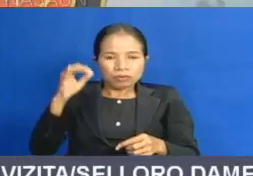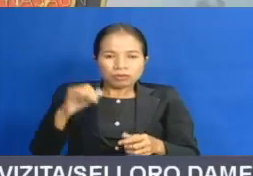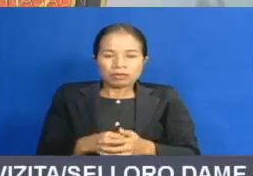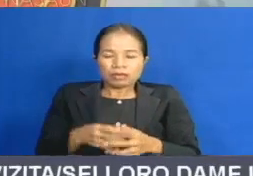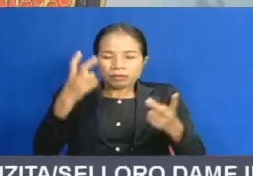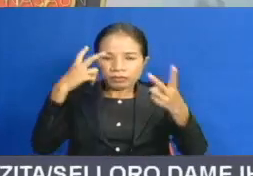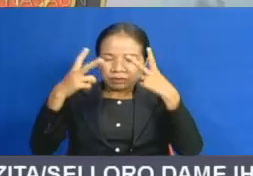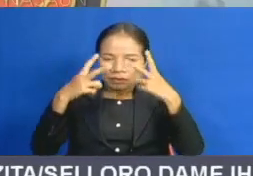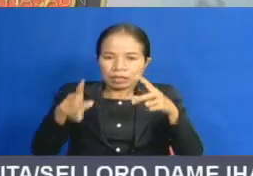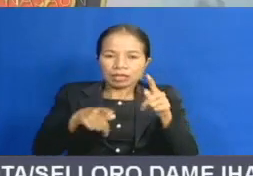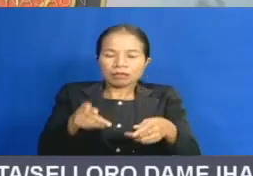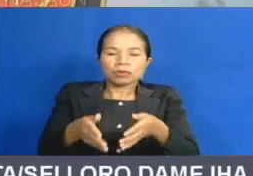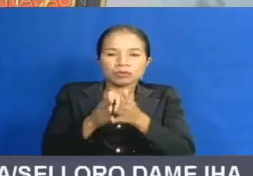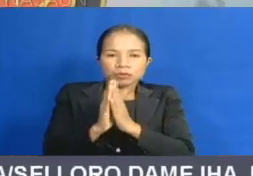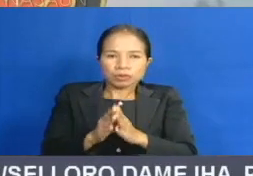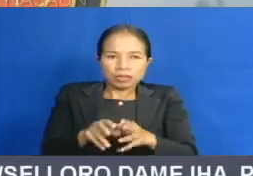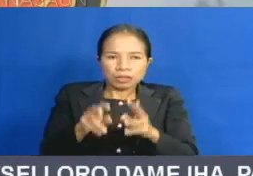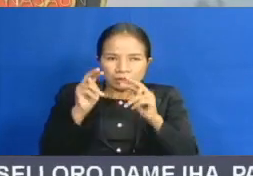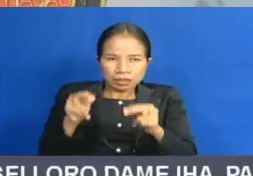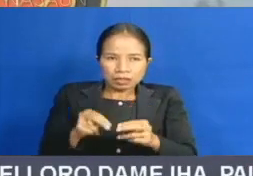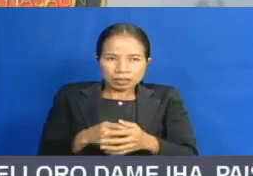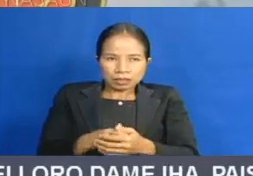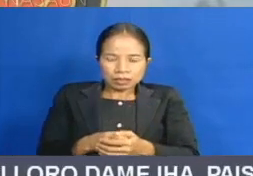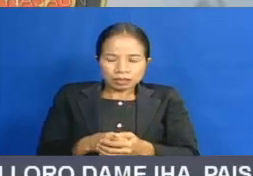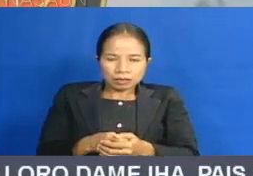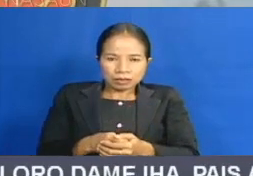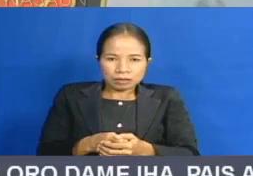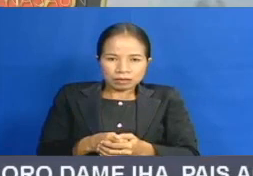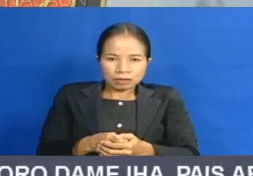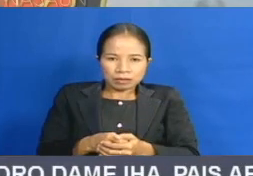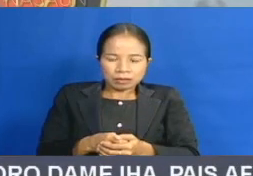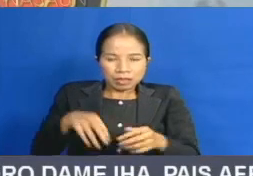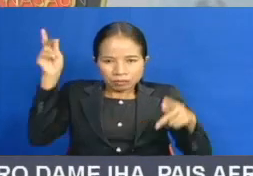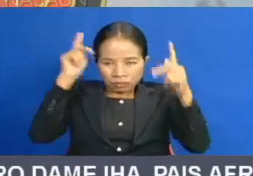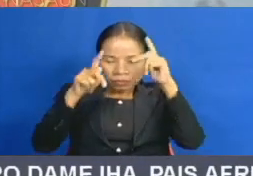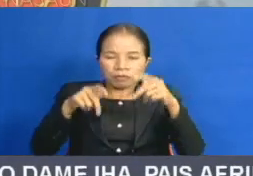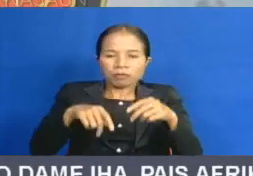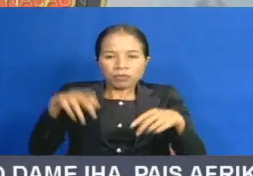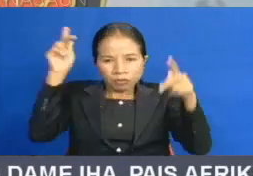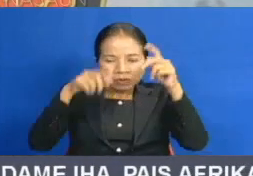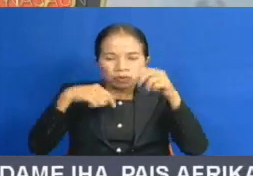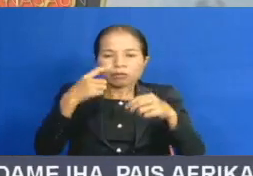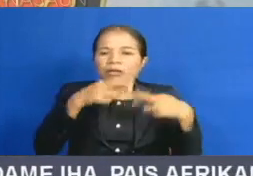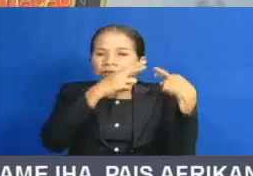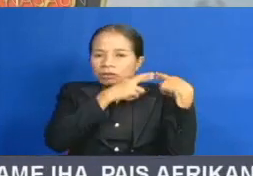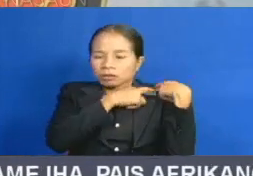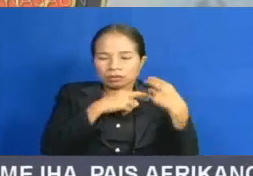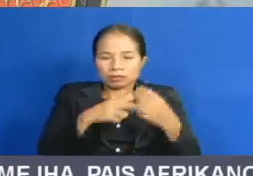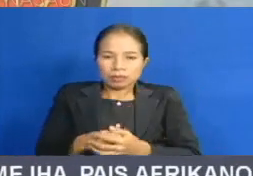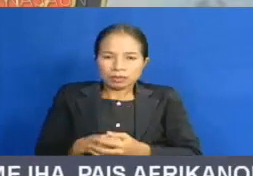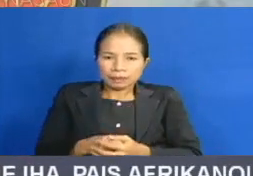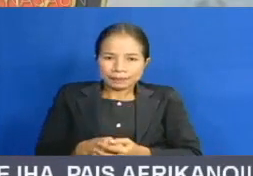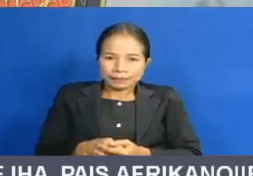visita, e ma usua. Ne ting me kanis liu se onu aturi se ma ba oba problem ma ruma se ma responsabilize. Antonio ne ulabati ane kali wo losu